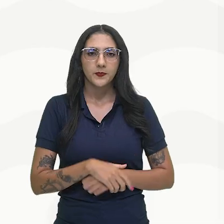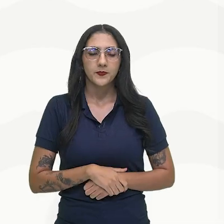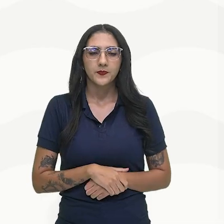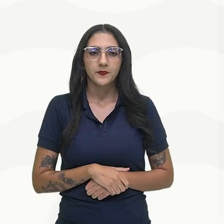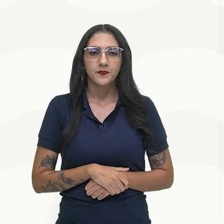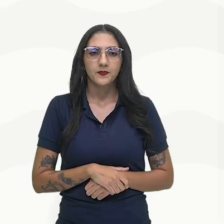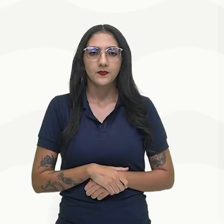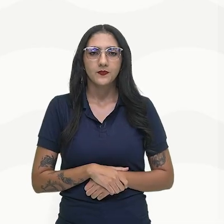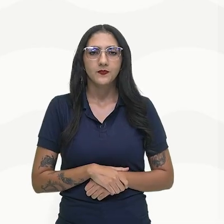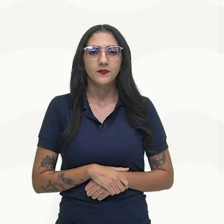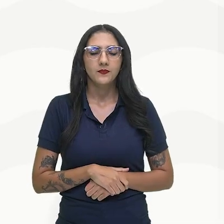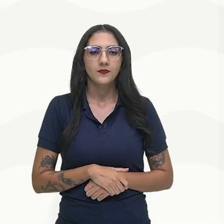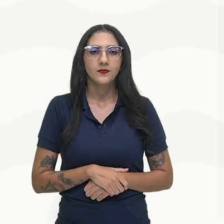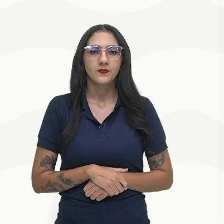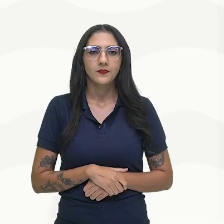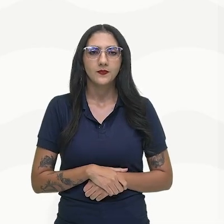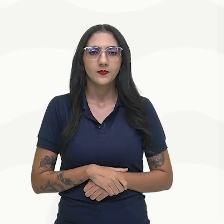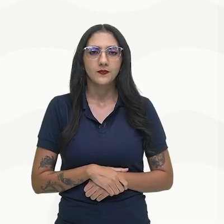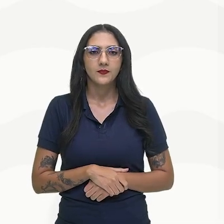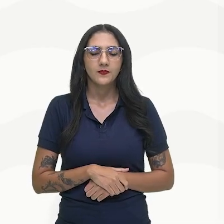por